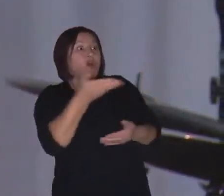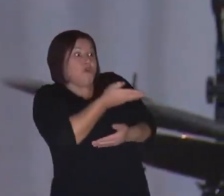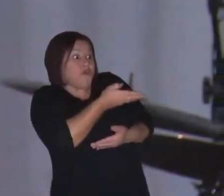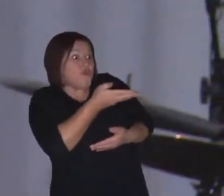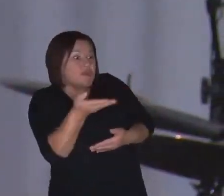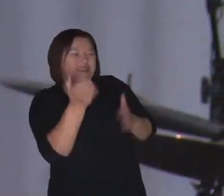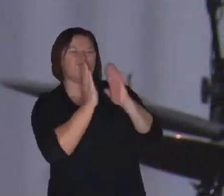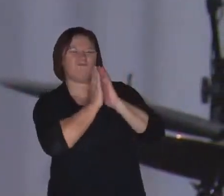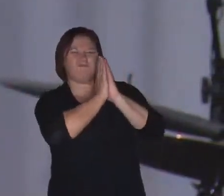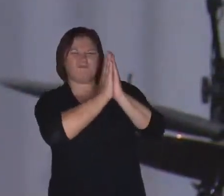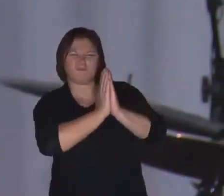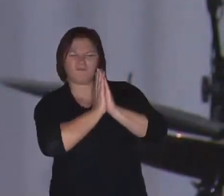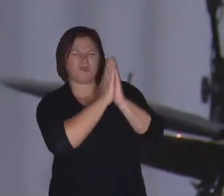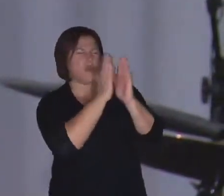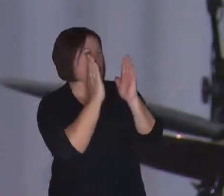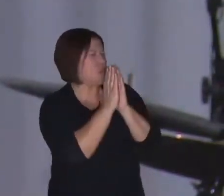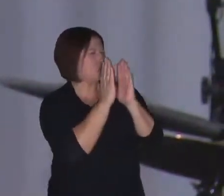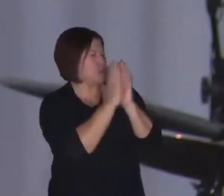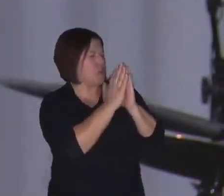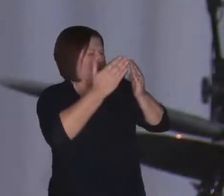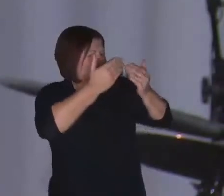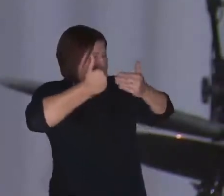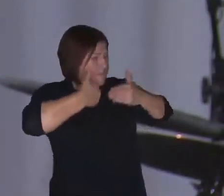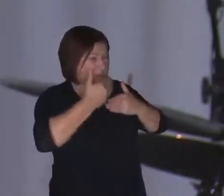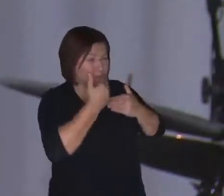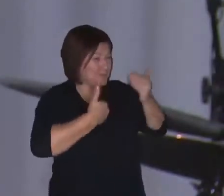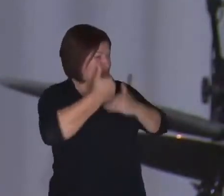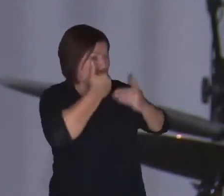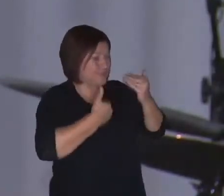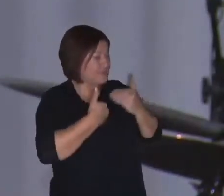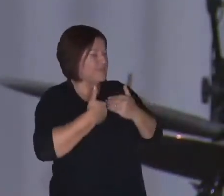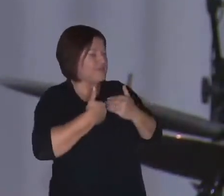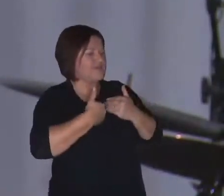Virão orar a mim. E eu os ouvirei.